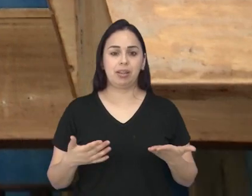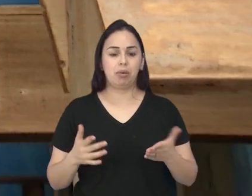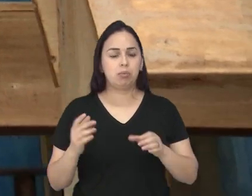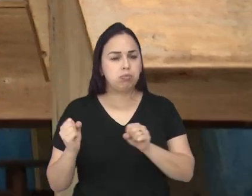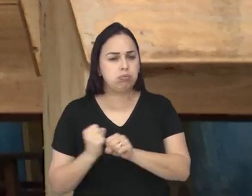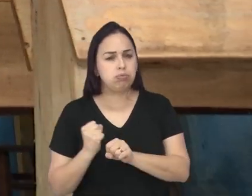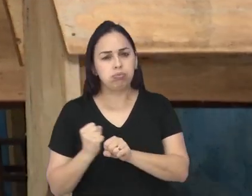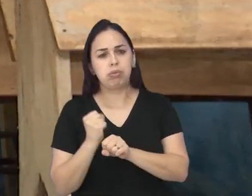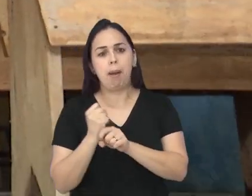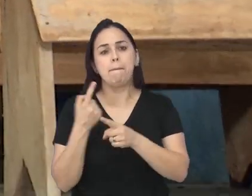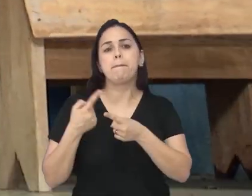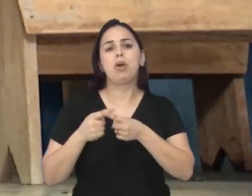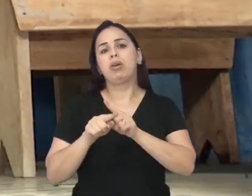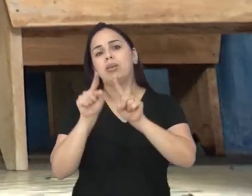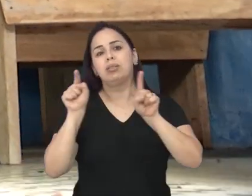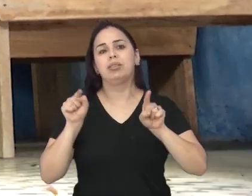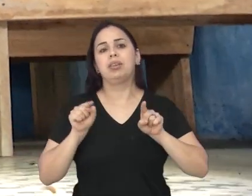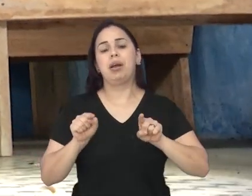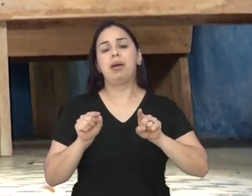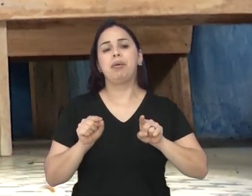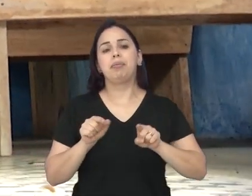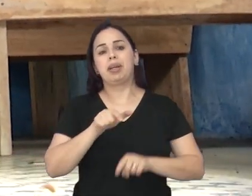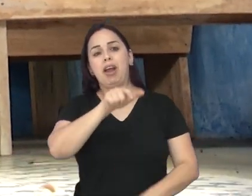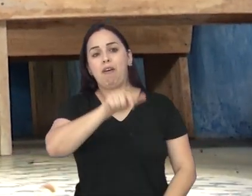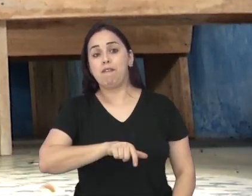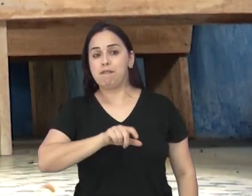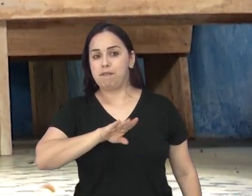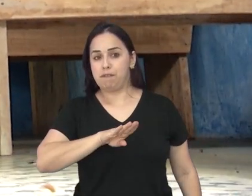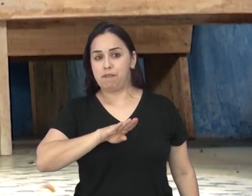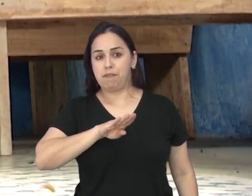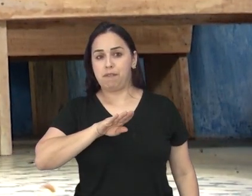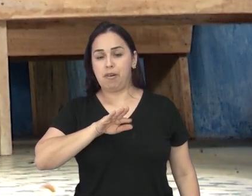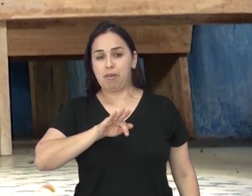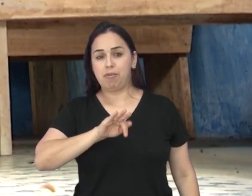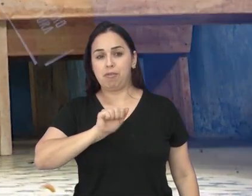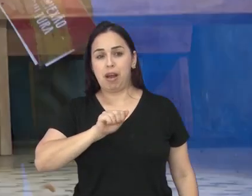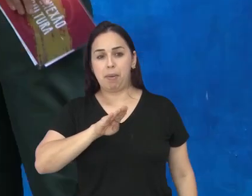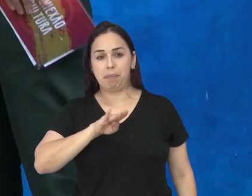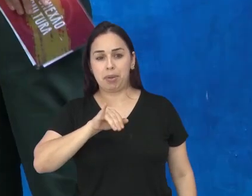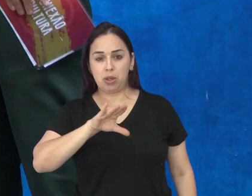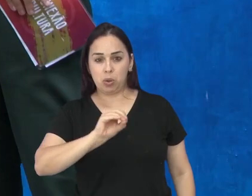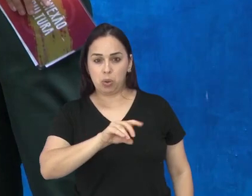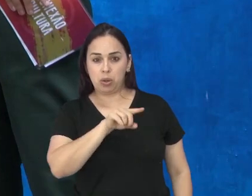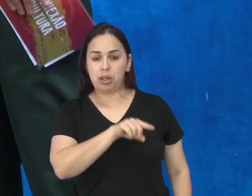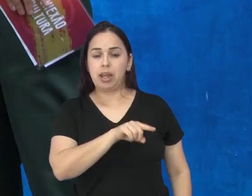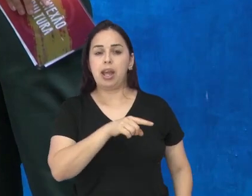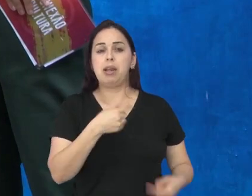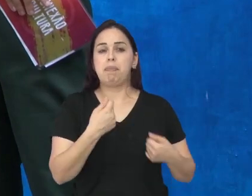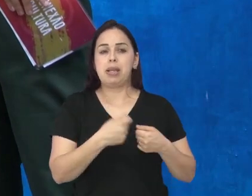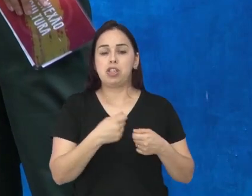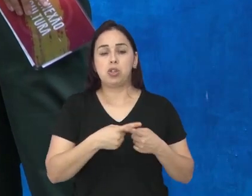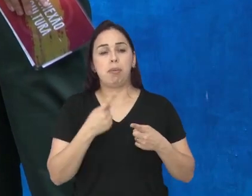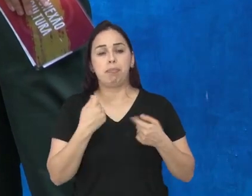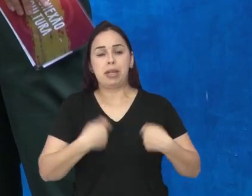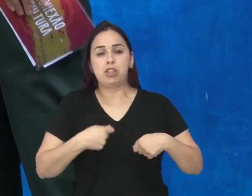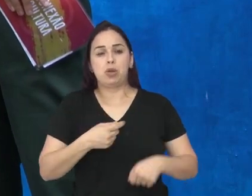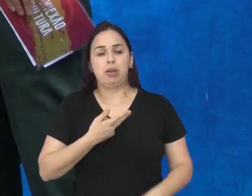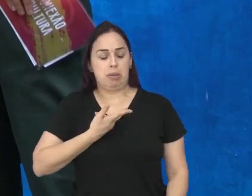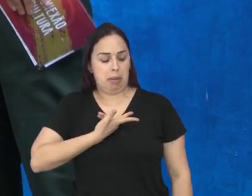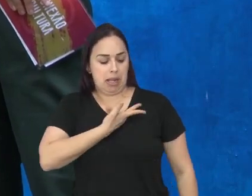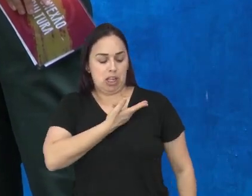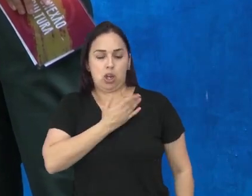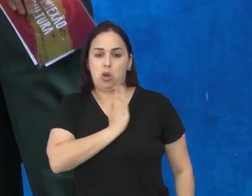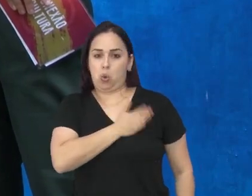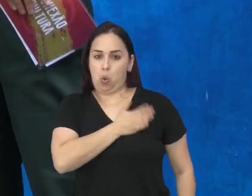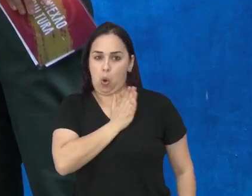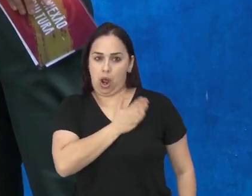ser reconstruída foi que o Fábio teve uma síncope, precisou colocar um marca-passo. E